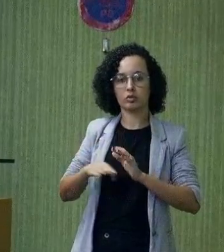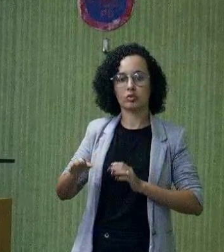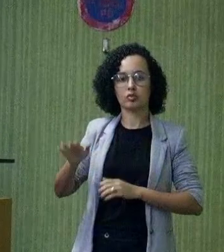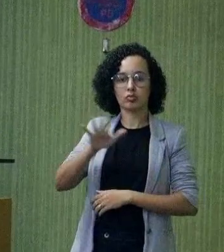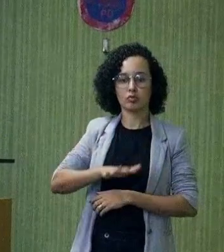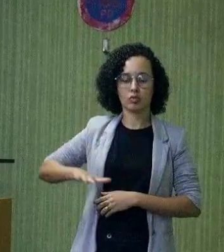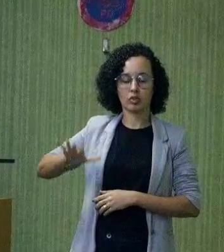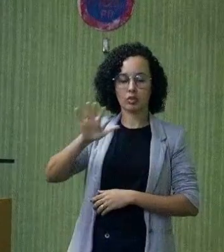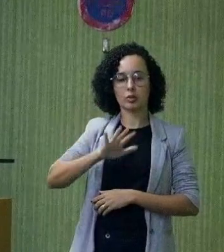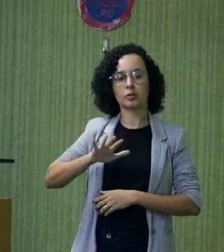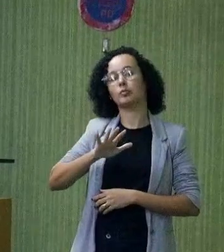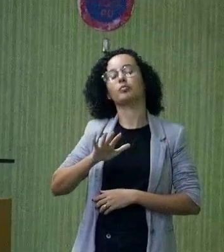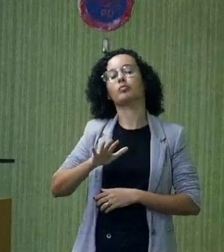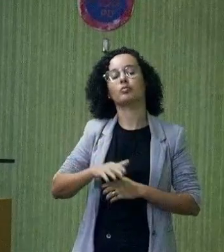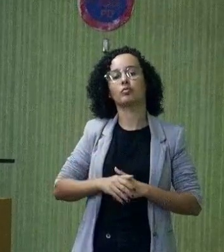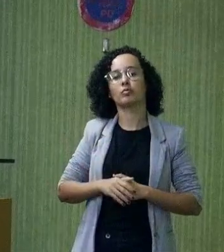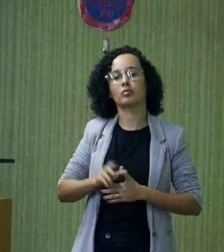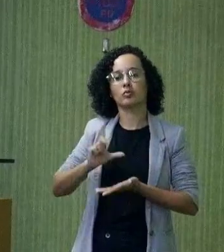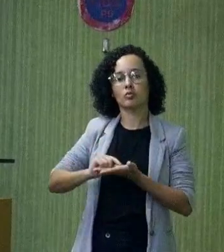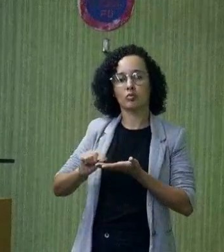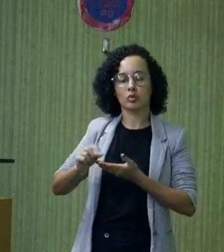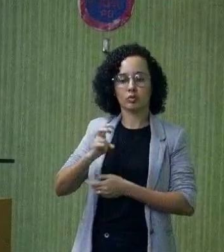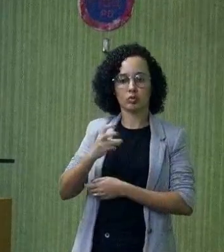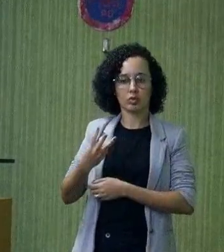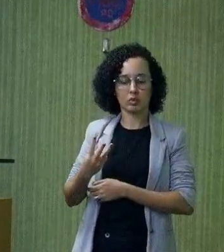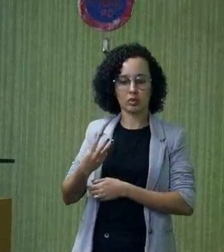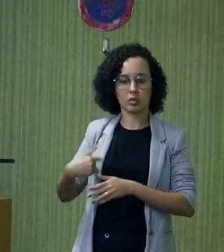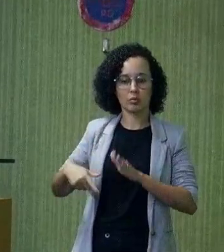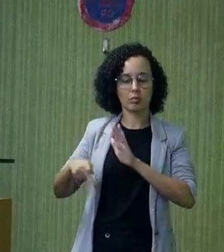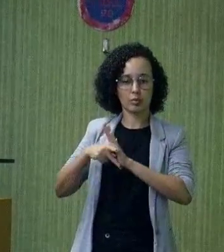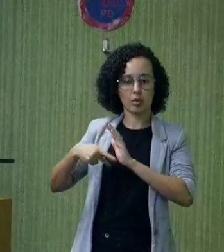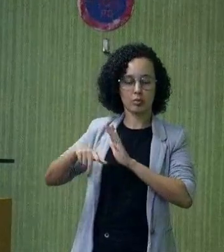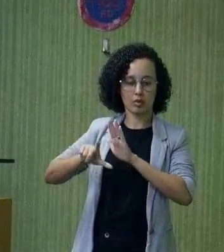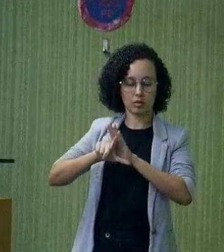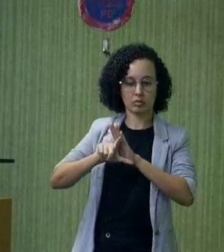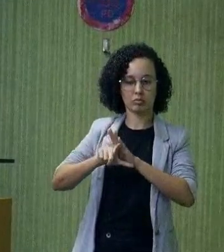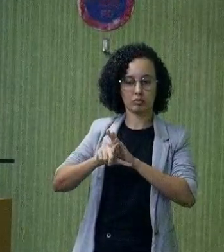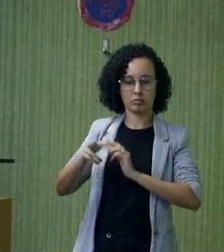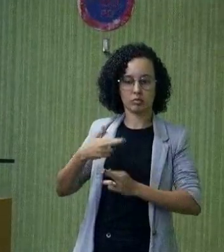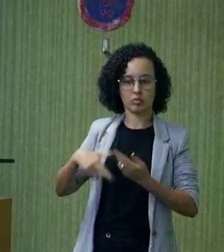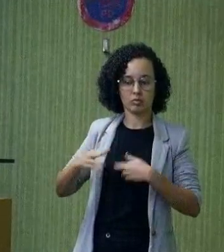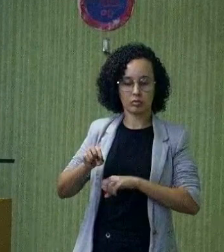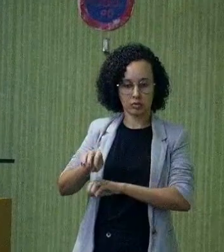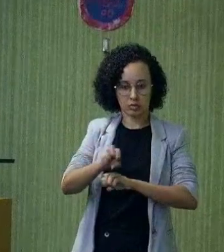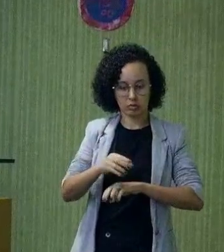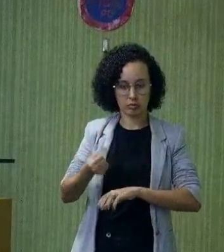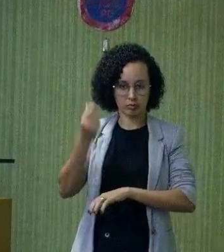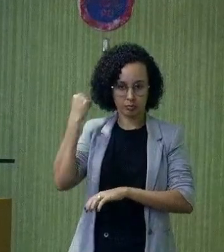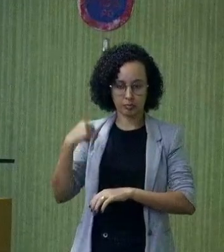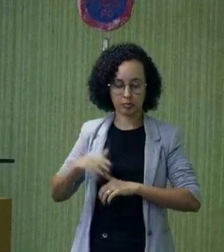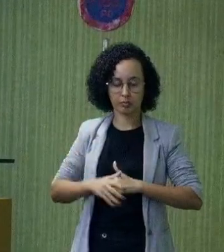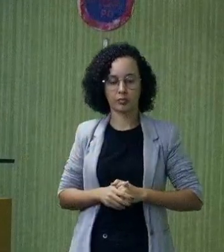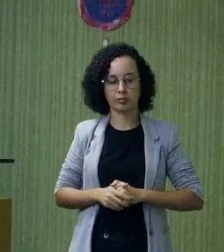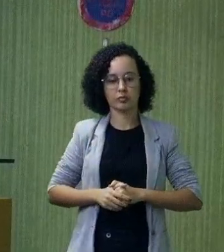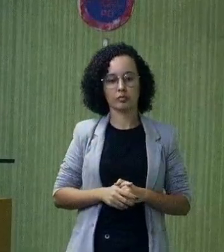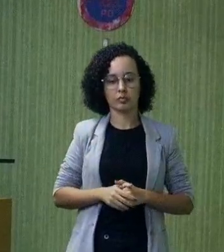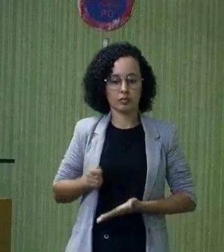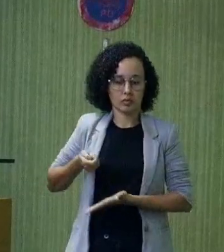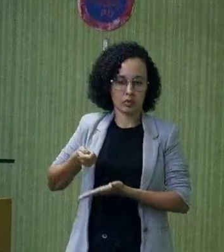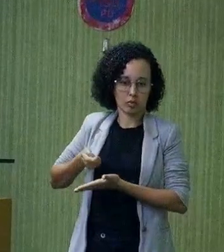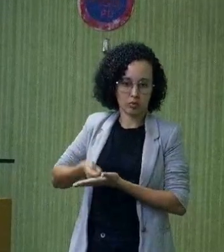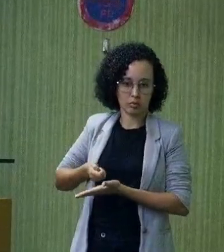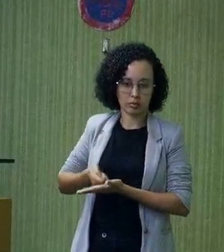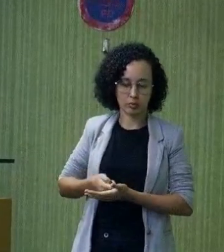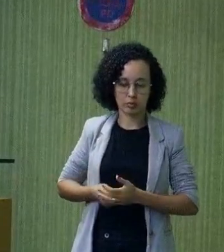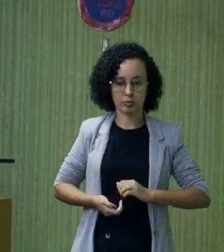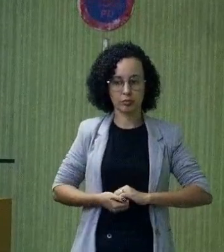inclusive no artigo 53 da própria lei de reforma de ensino da época Tá certo bem típico de regimes autoritários